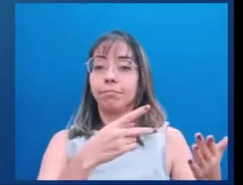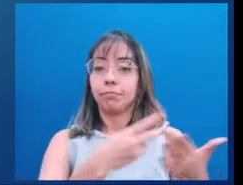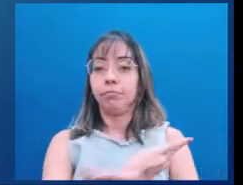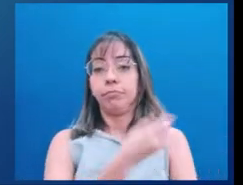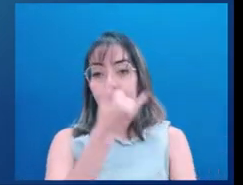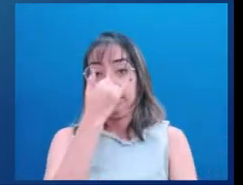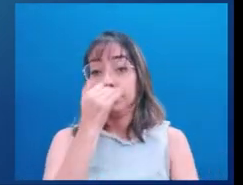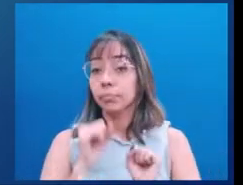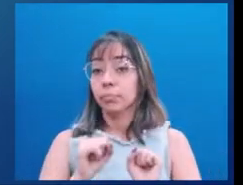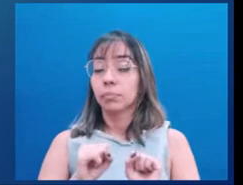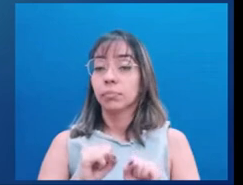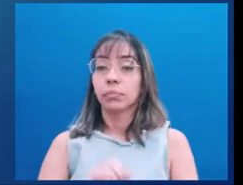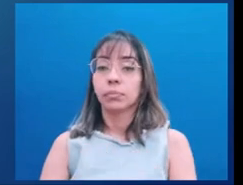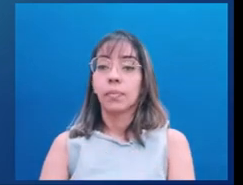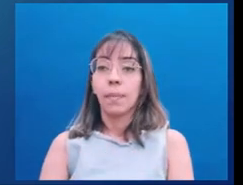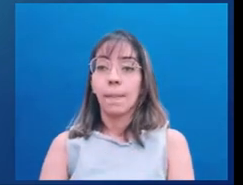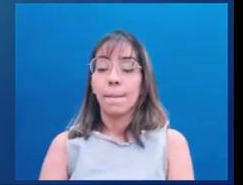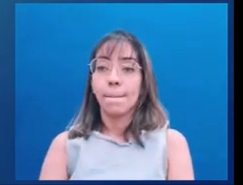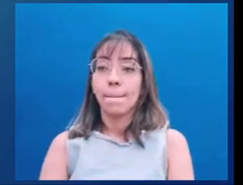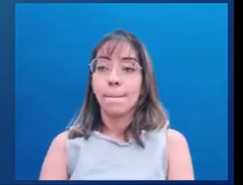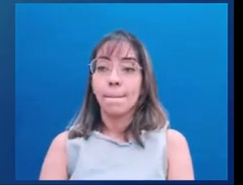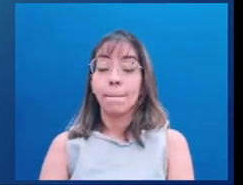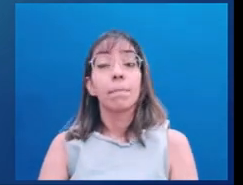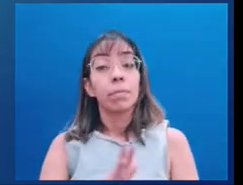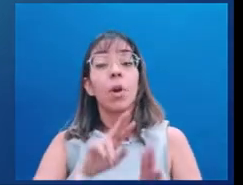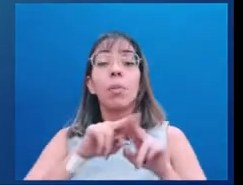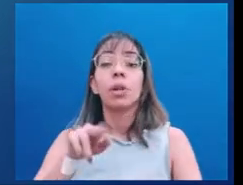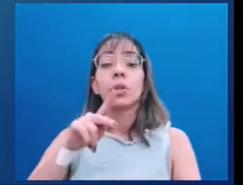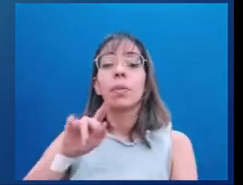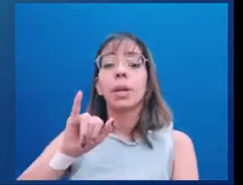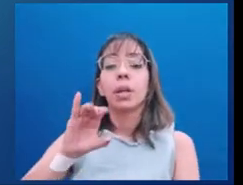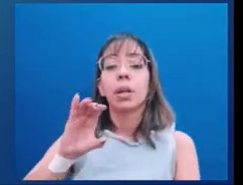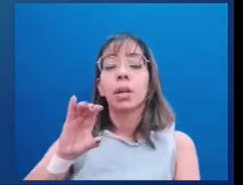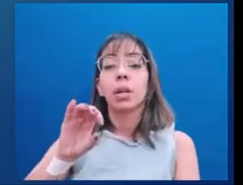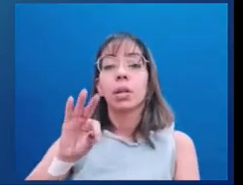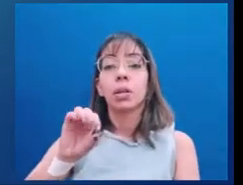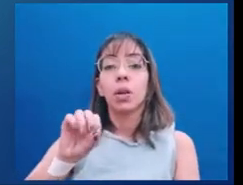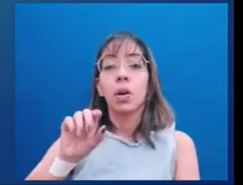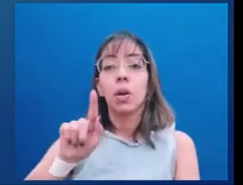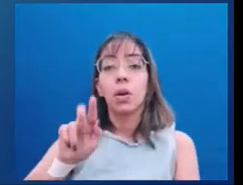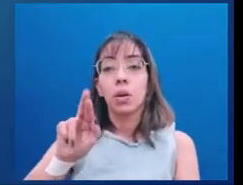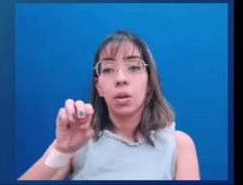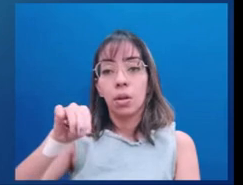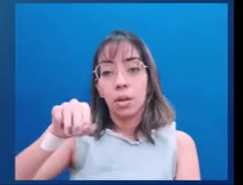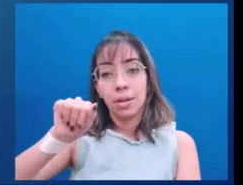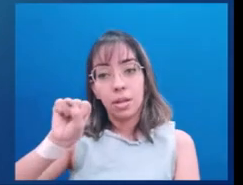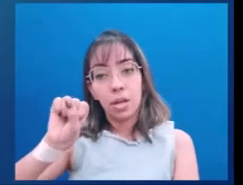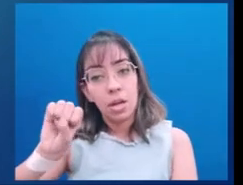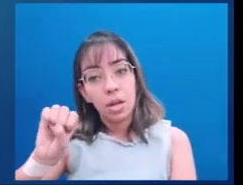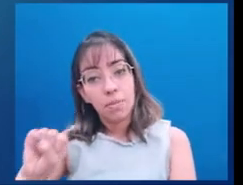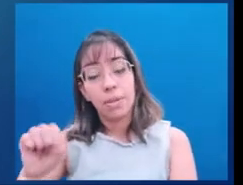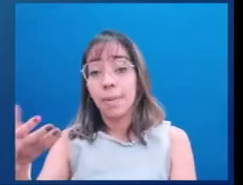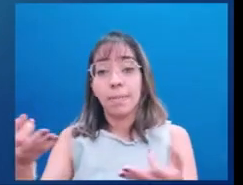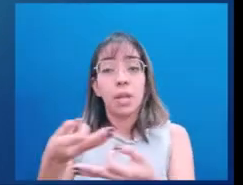Várias informações sobre o produto eu já tenho aí no rótulo através dos pictogramas. Então, é muito importante, né, gente? É